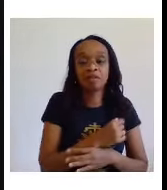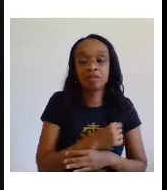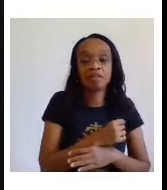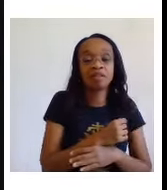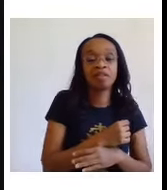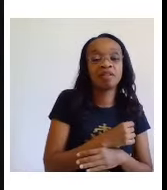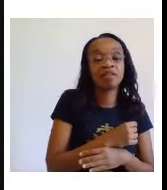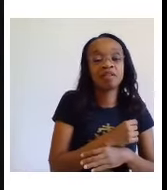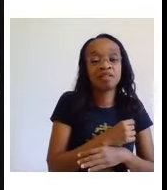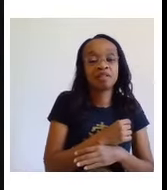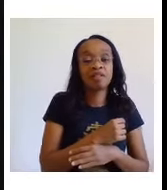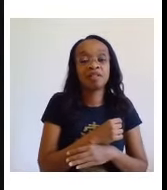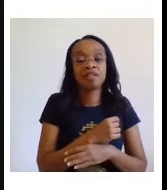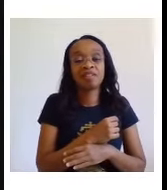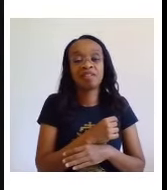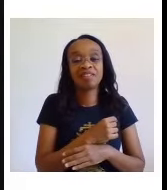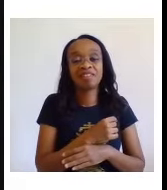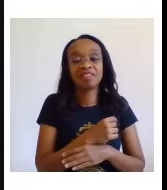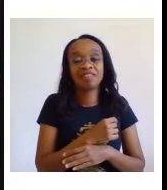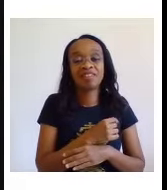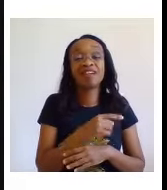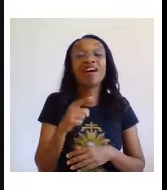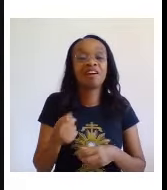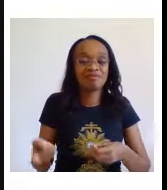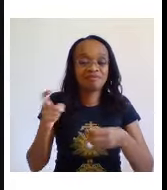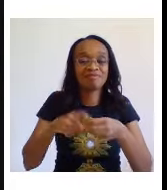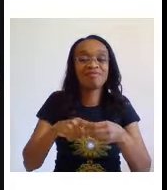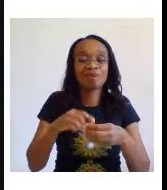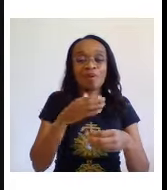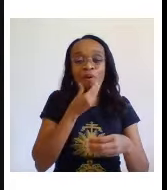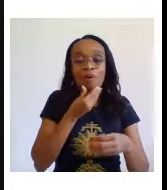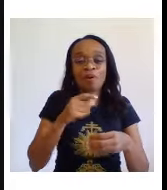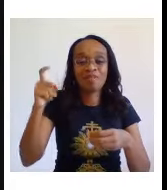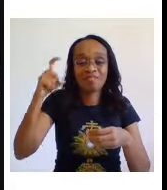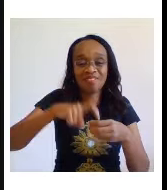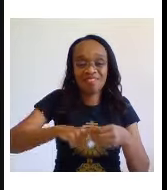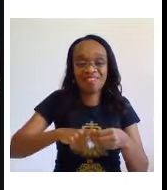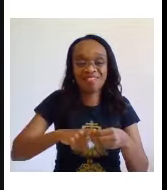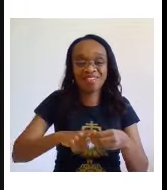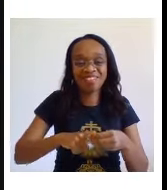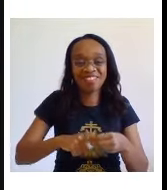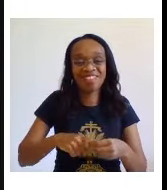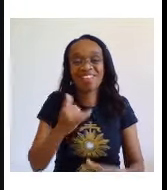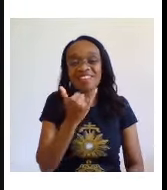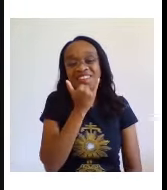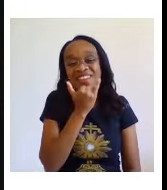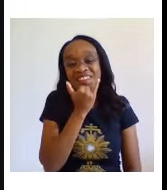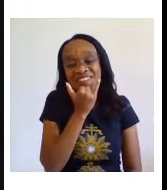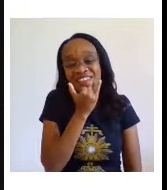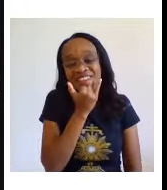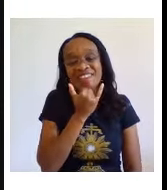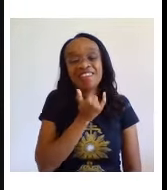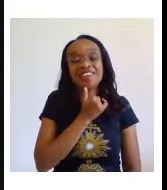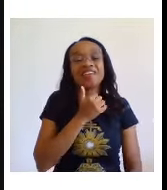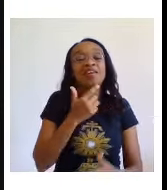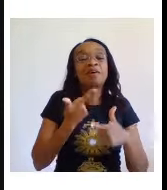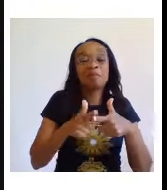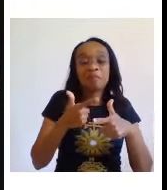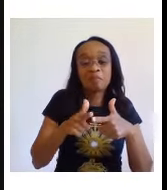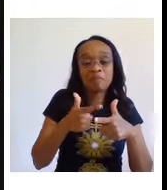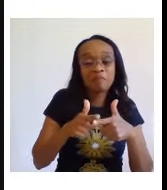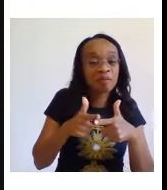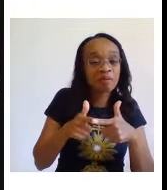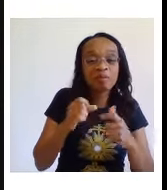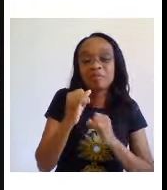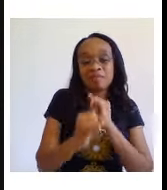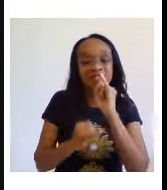de Estudos de Cultura Popular. E o Dr. Lincoln voltou, que bom. Então, Desculpa, Beatriz, esse é o problema de hoje em